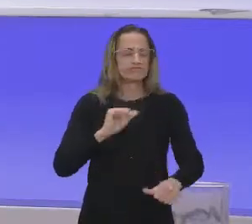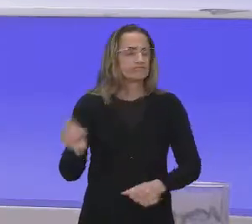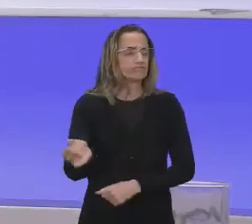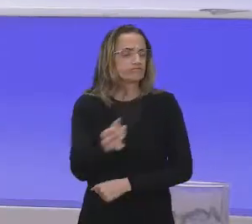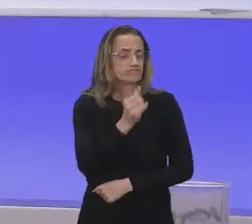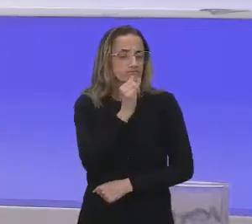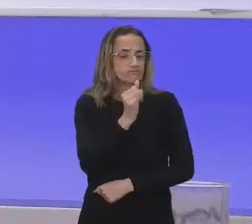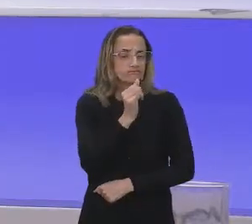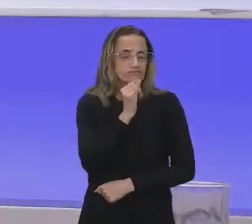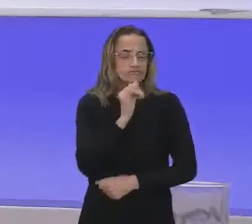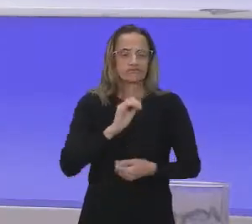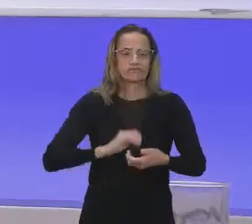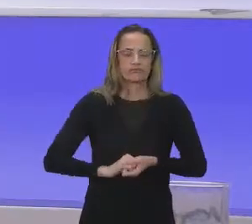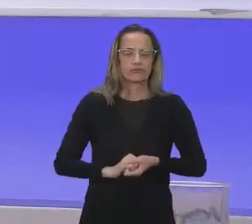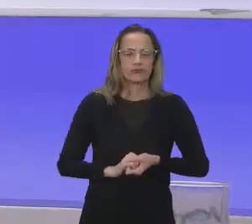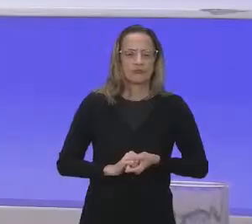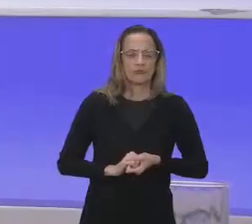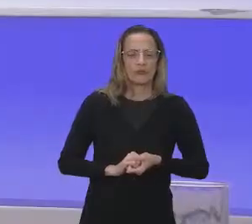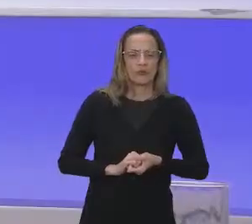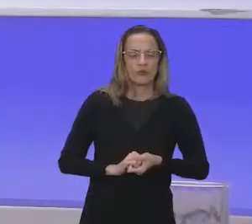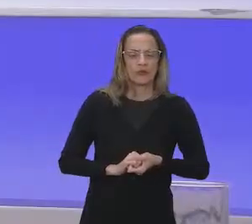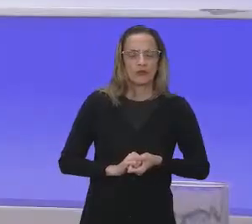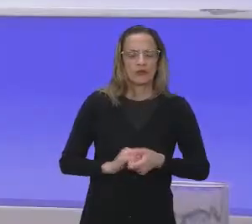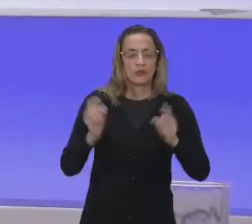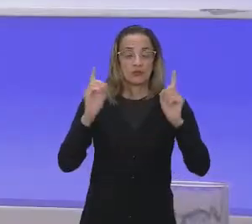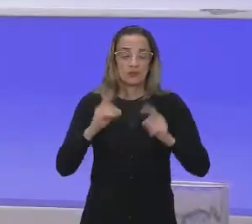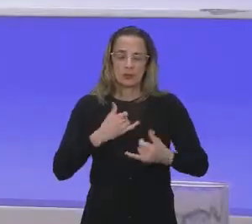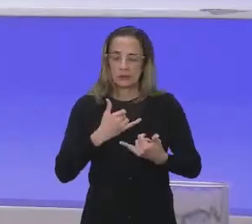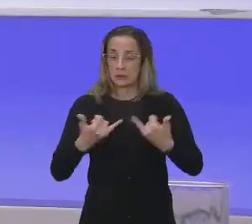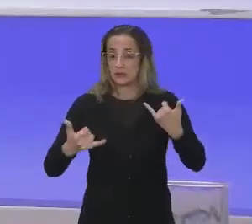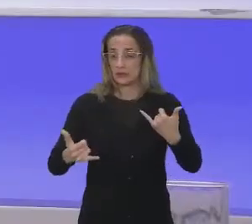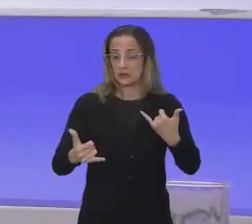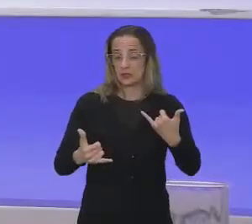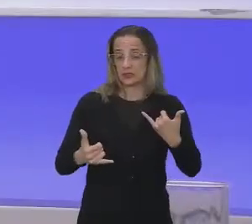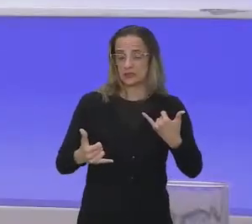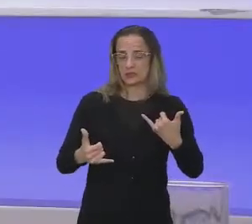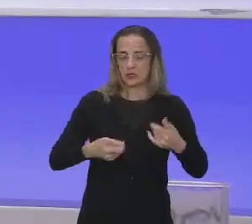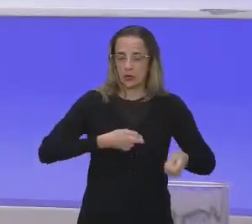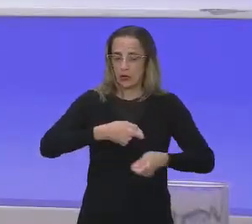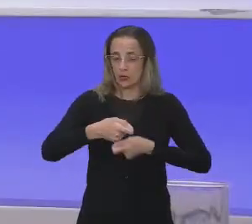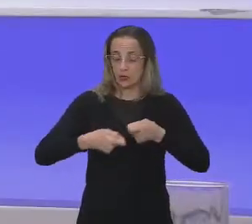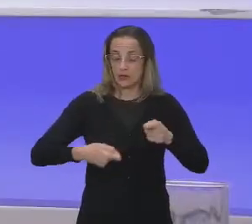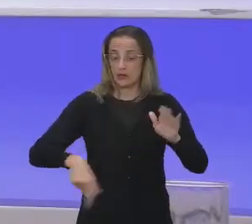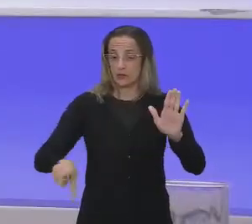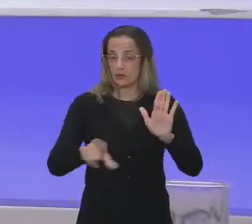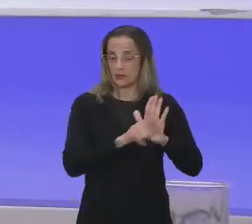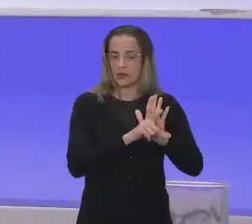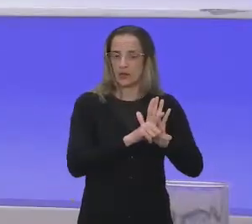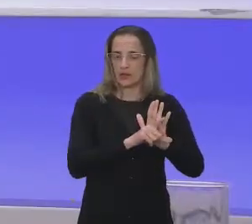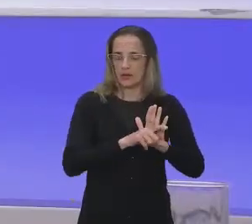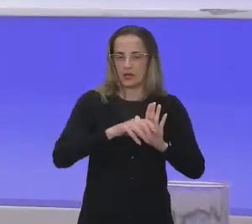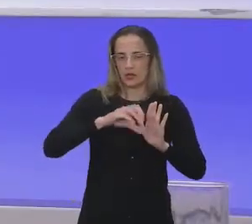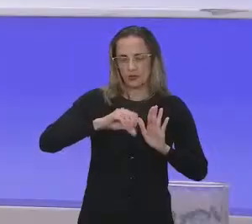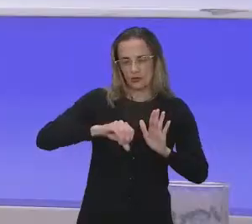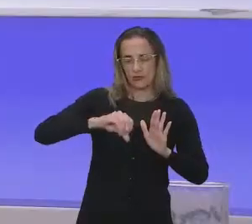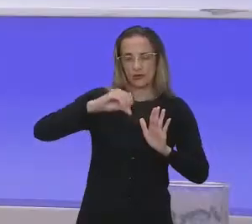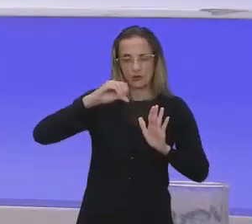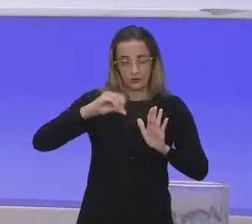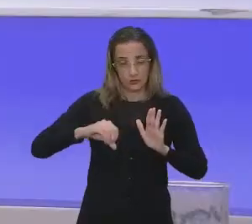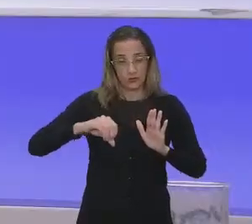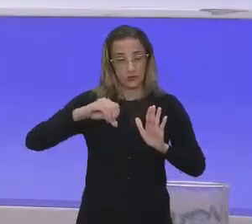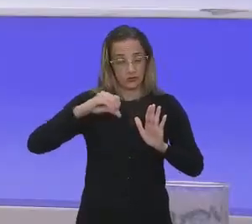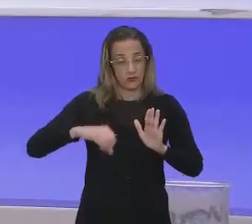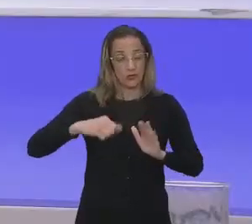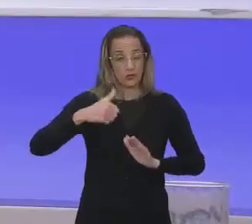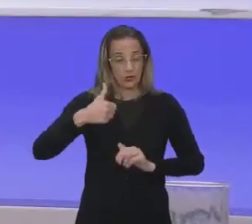exemplo, dentro do programa de eficiência energética, que é regulamentado por uma lei, a Lei 9.991